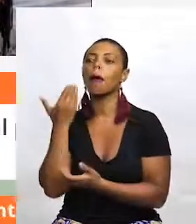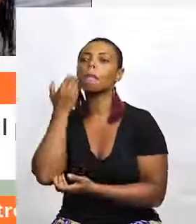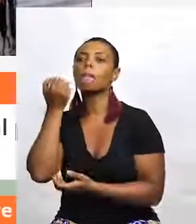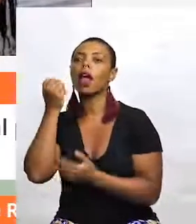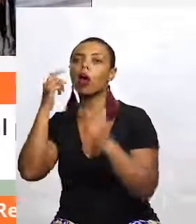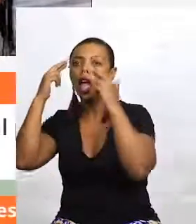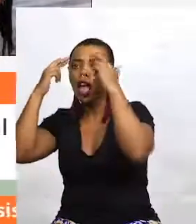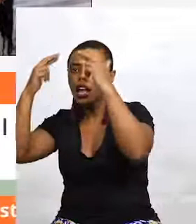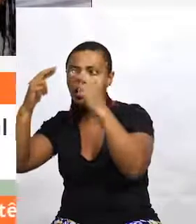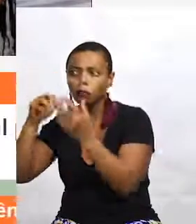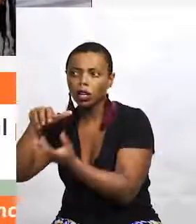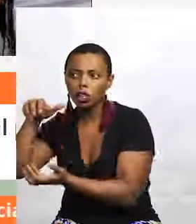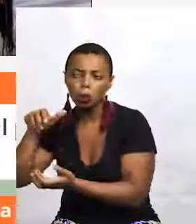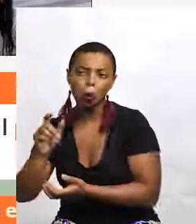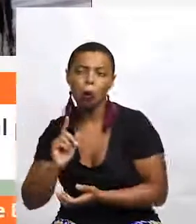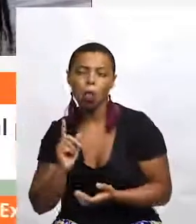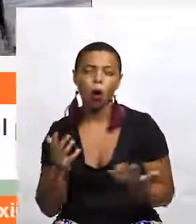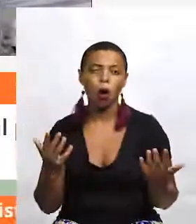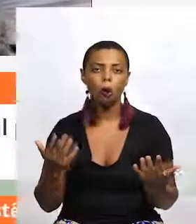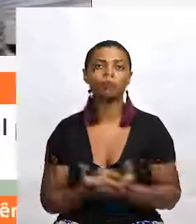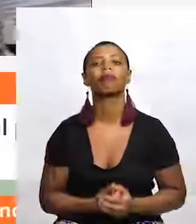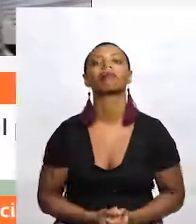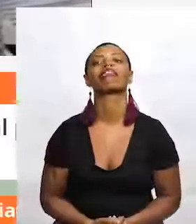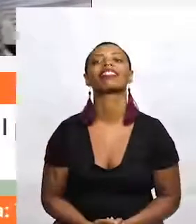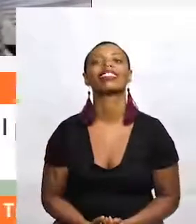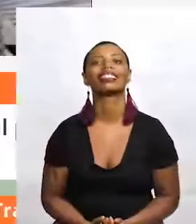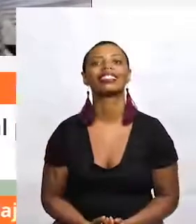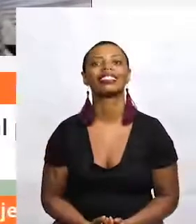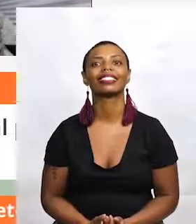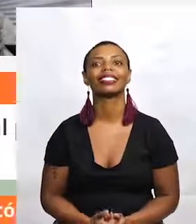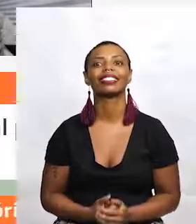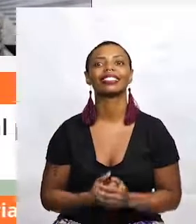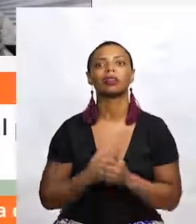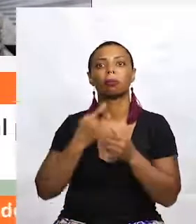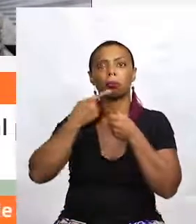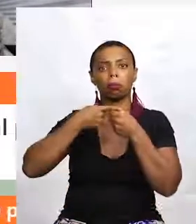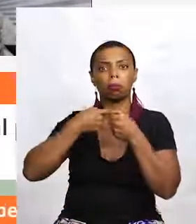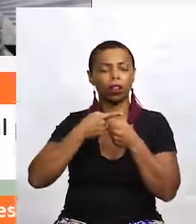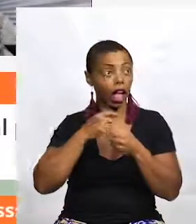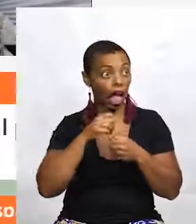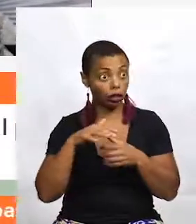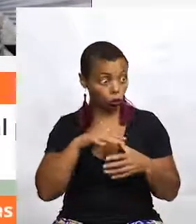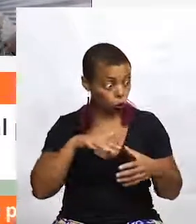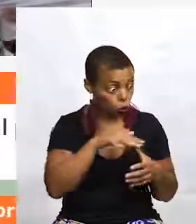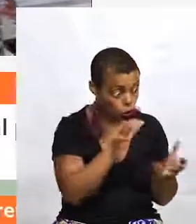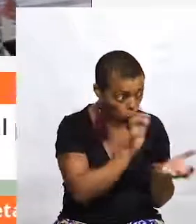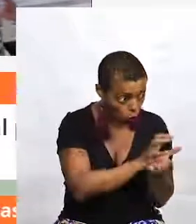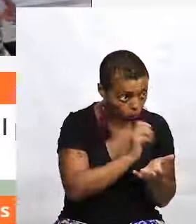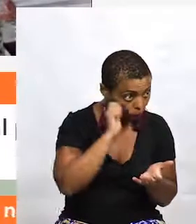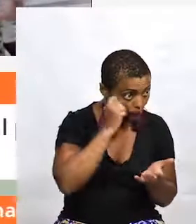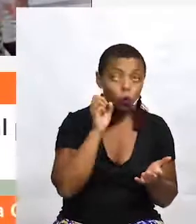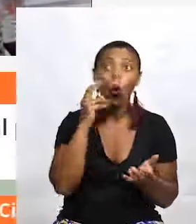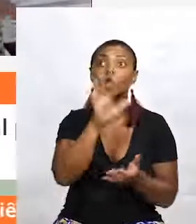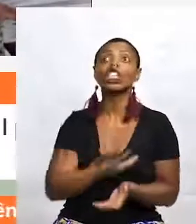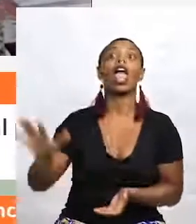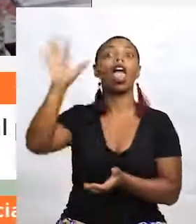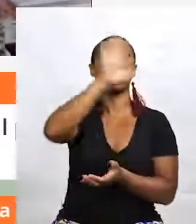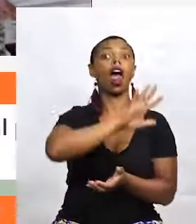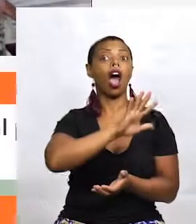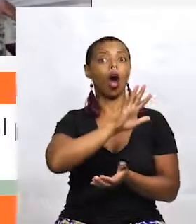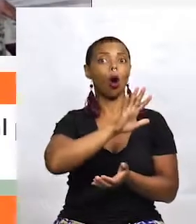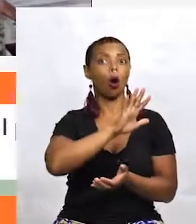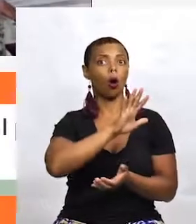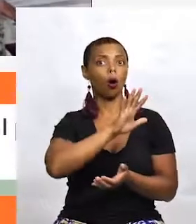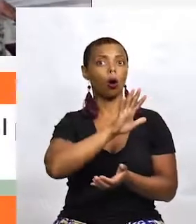Tá mutado. Aí. Entre os negros? Isso. Ou no geral? Na